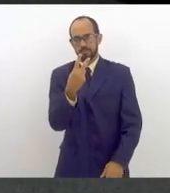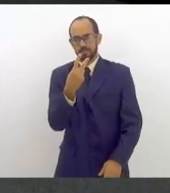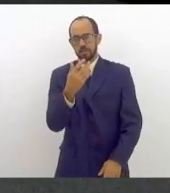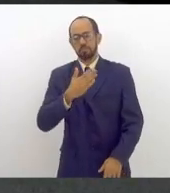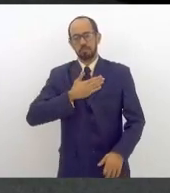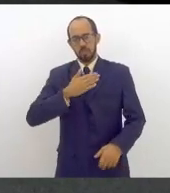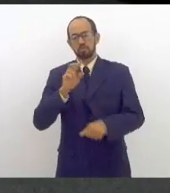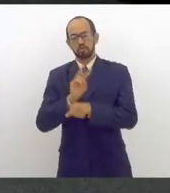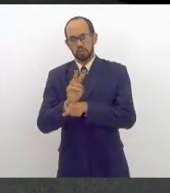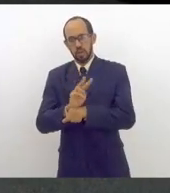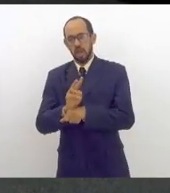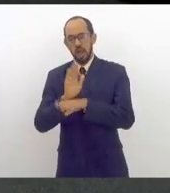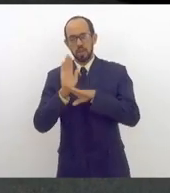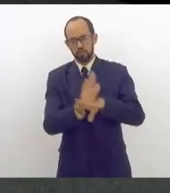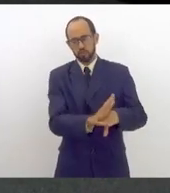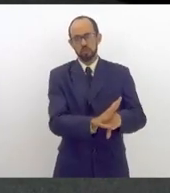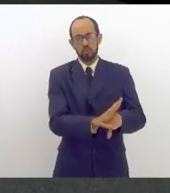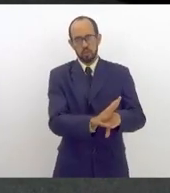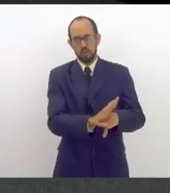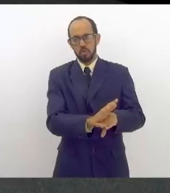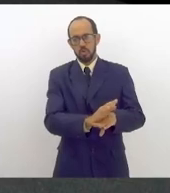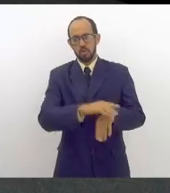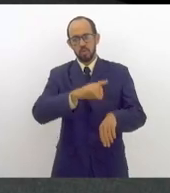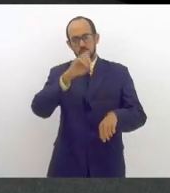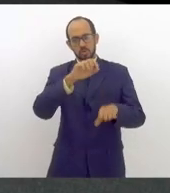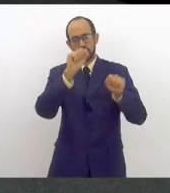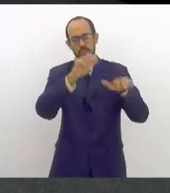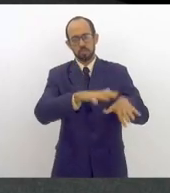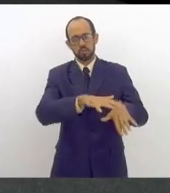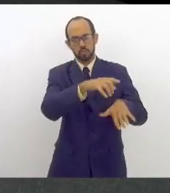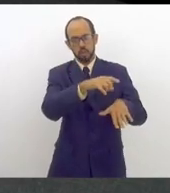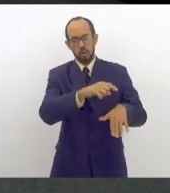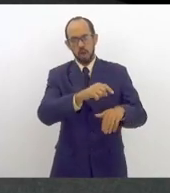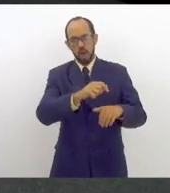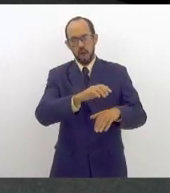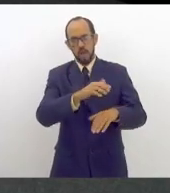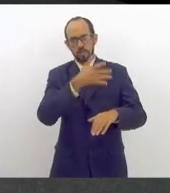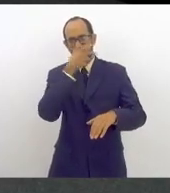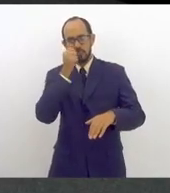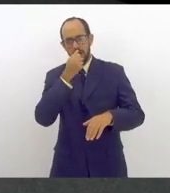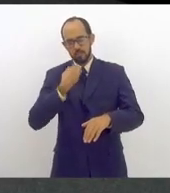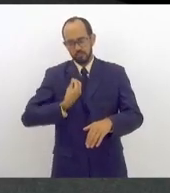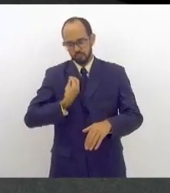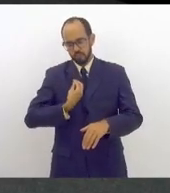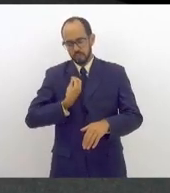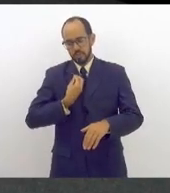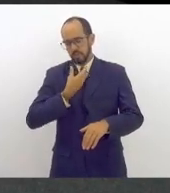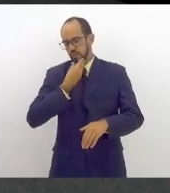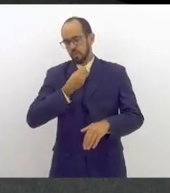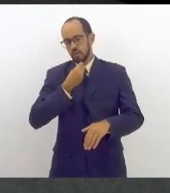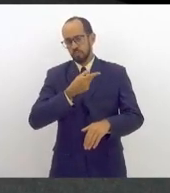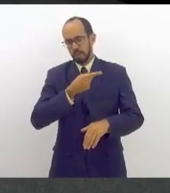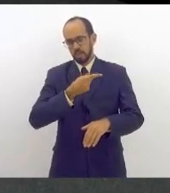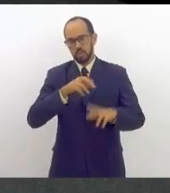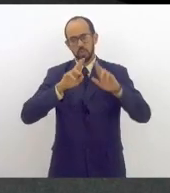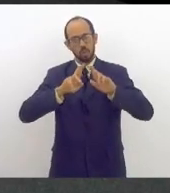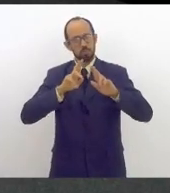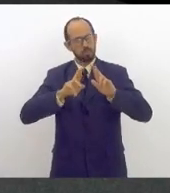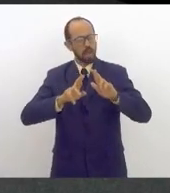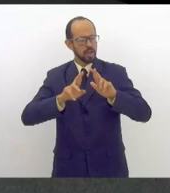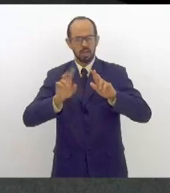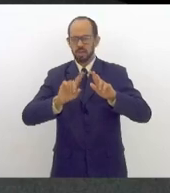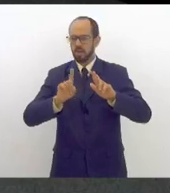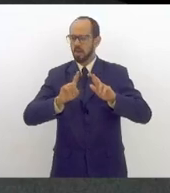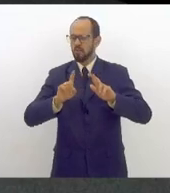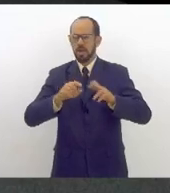bravamente ajudou, com a benção de Deus, a salvar a vida do senhor. Espero que não aconteça nada de pior. A gente está crendo, né,